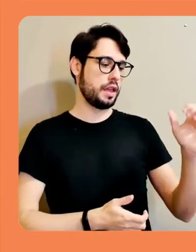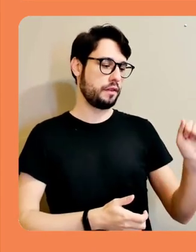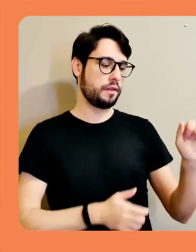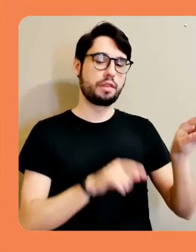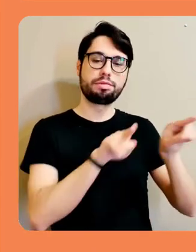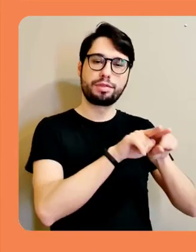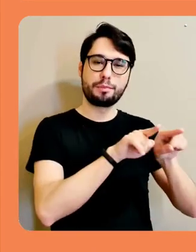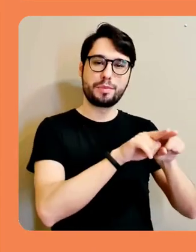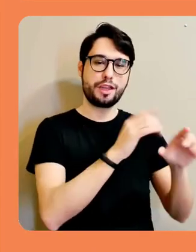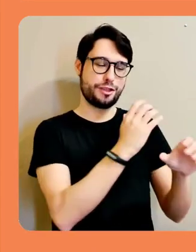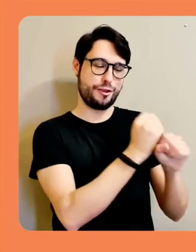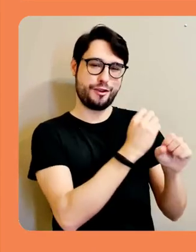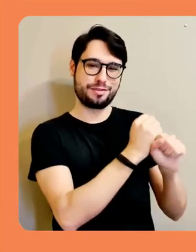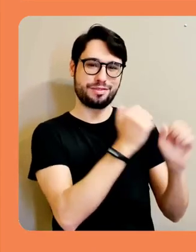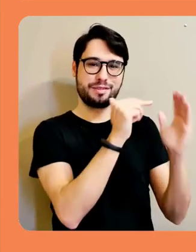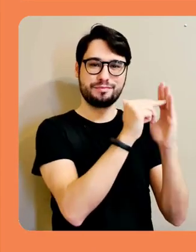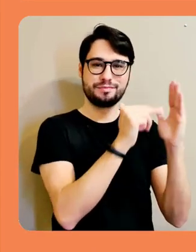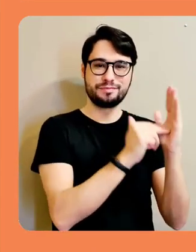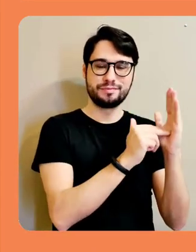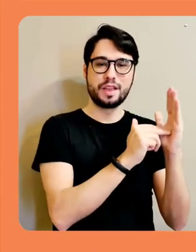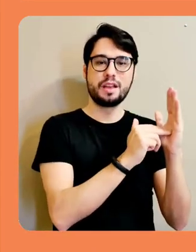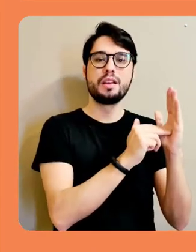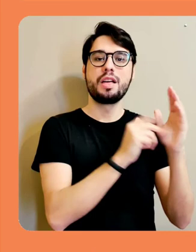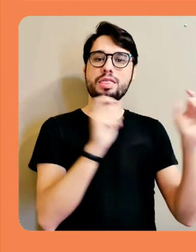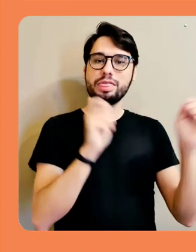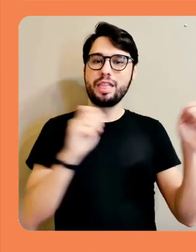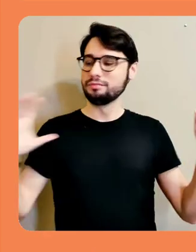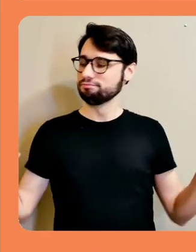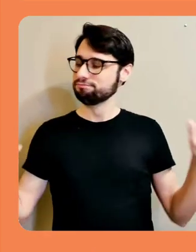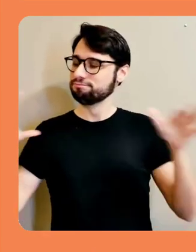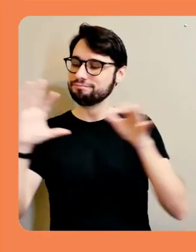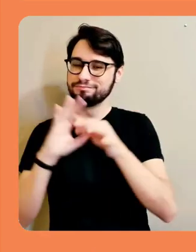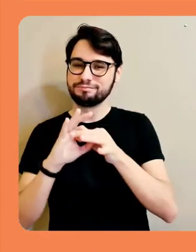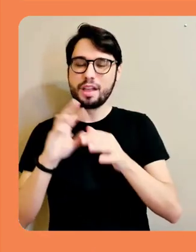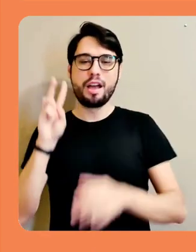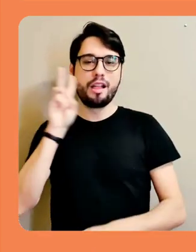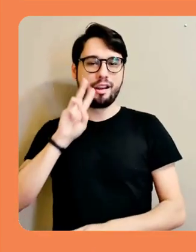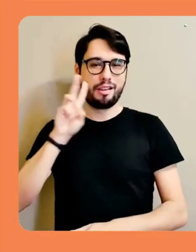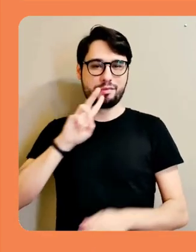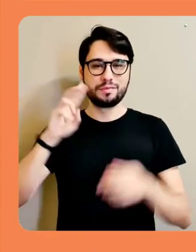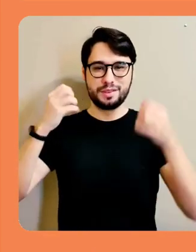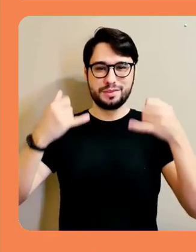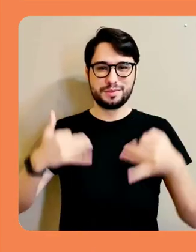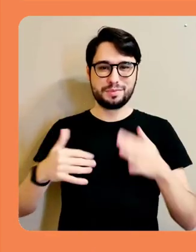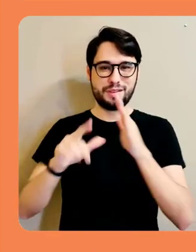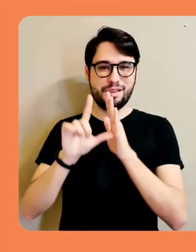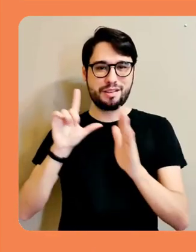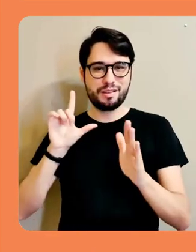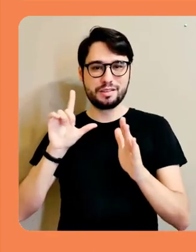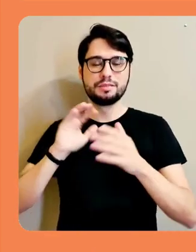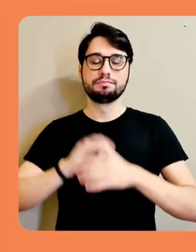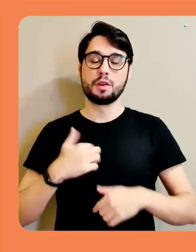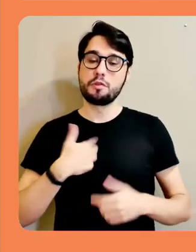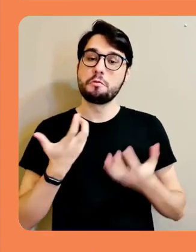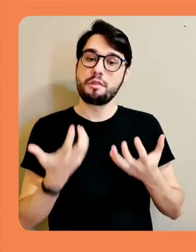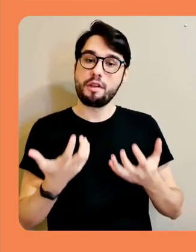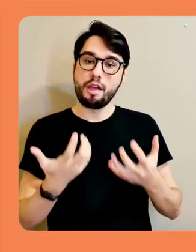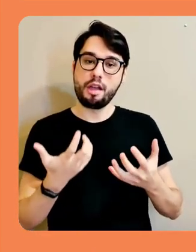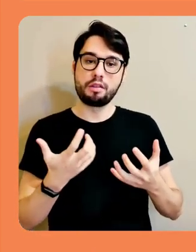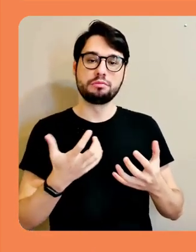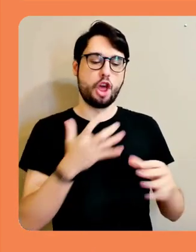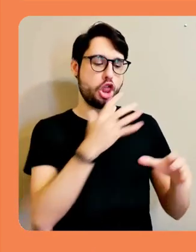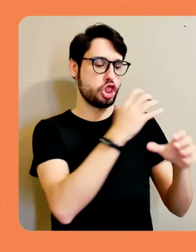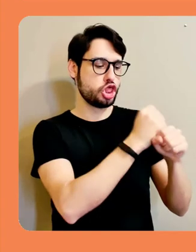de tarefa em nota como eu falei anteriormente você pode trazer a nota lá do da ferramenta para